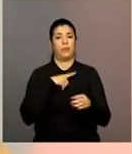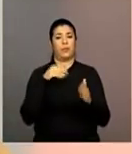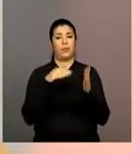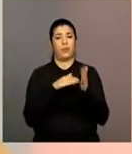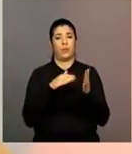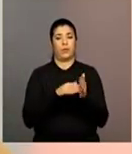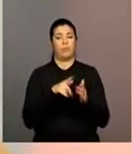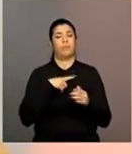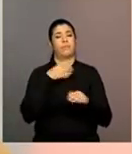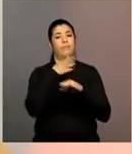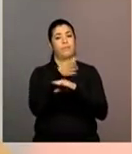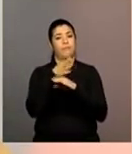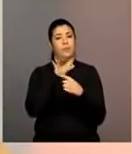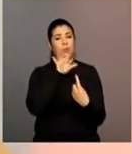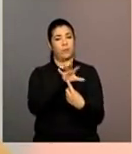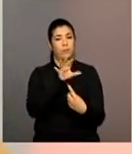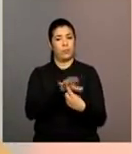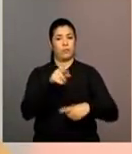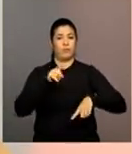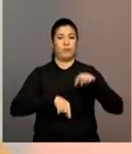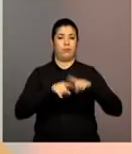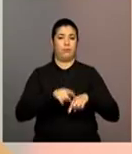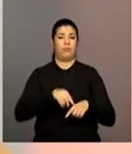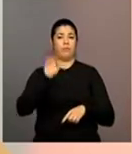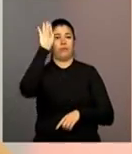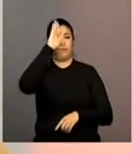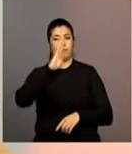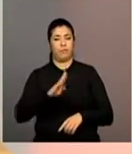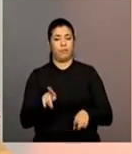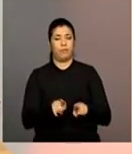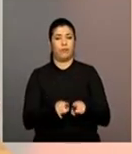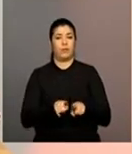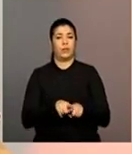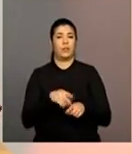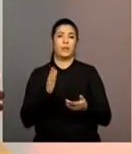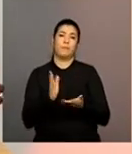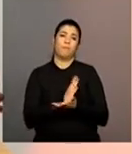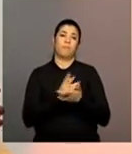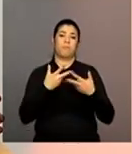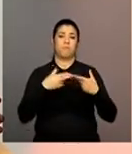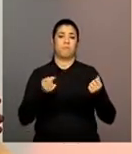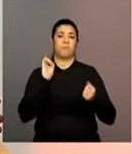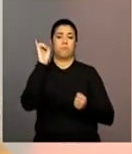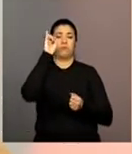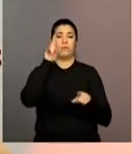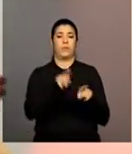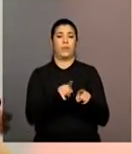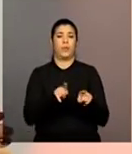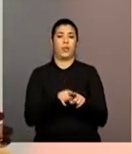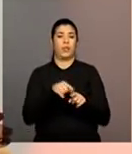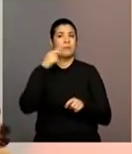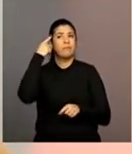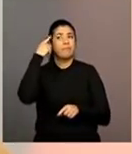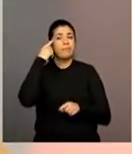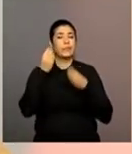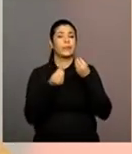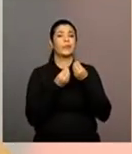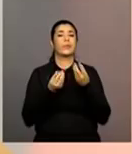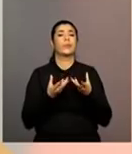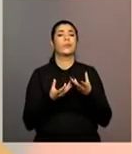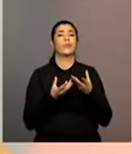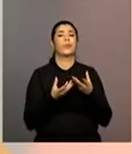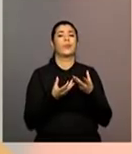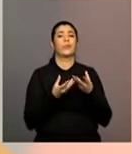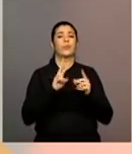isso trazem elementos que ainda não Dev vendamos então talvez seja importante também refletir ao